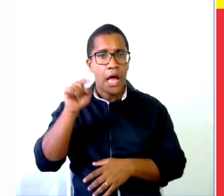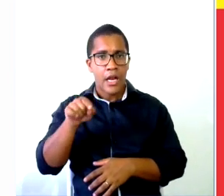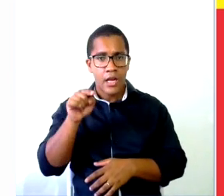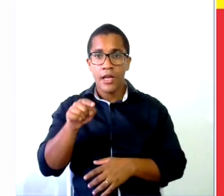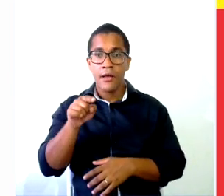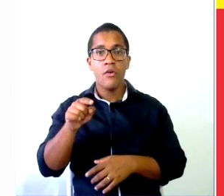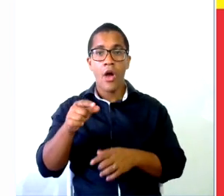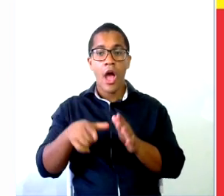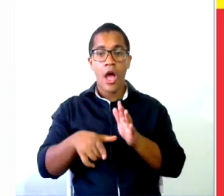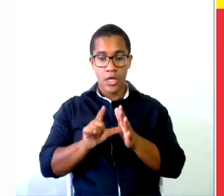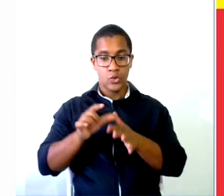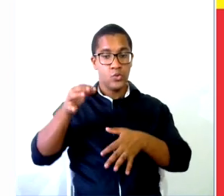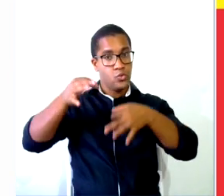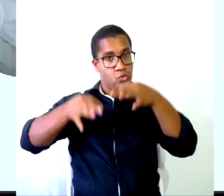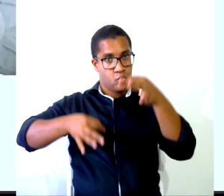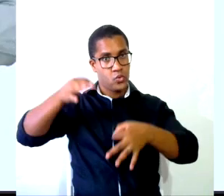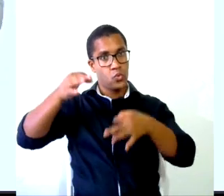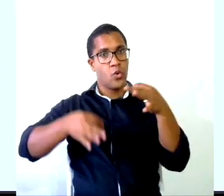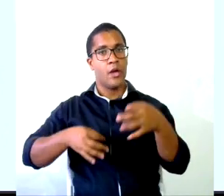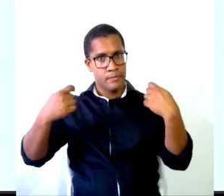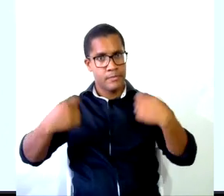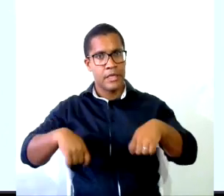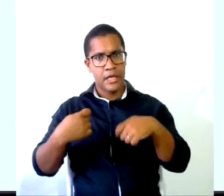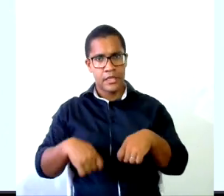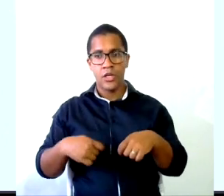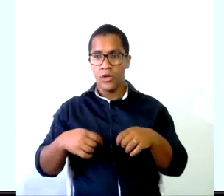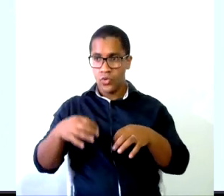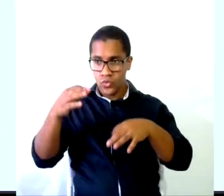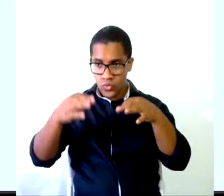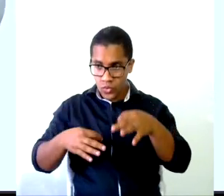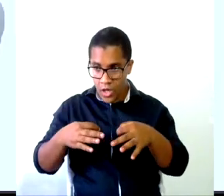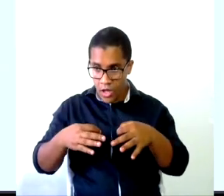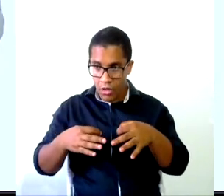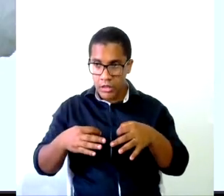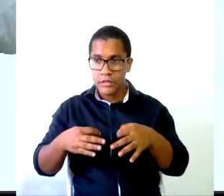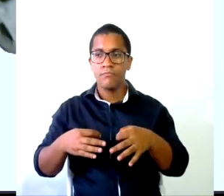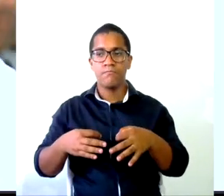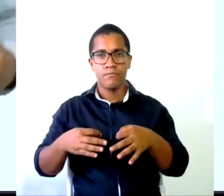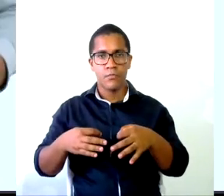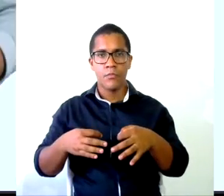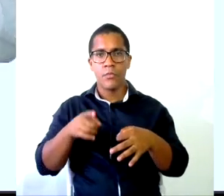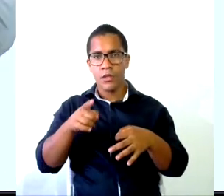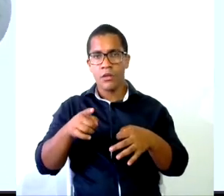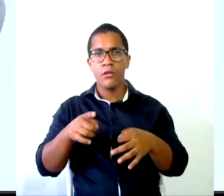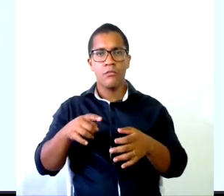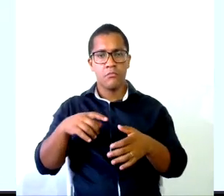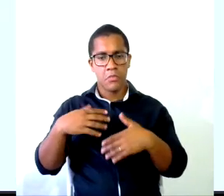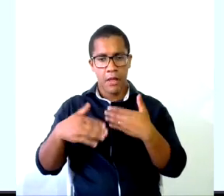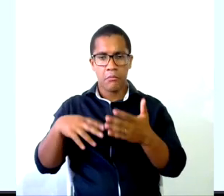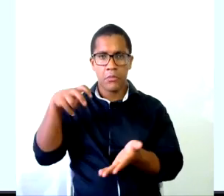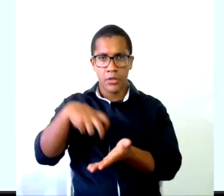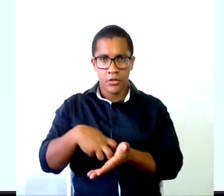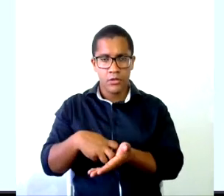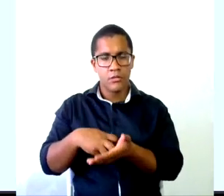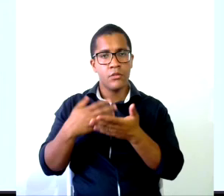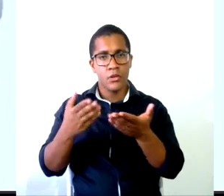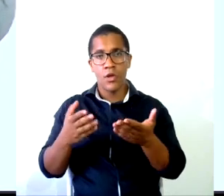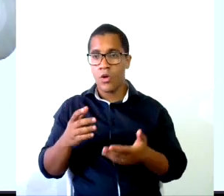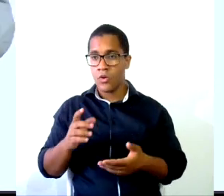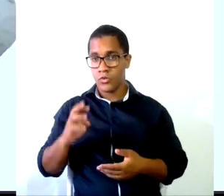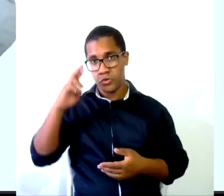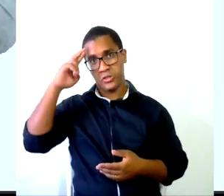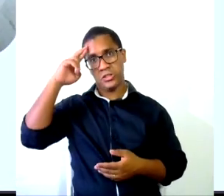fossem violentados. Então o cara esse era submetido ao tribunal, era condenado, então o